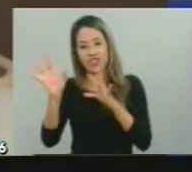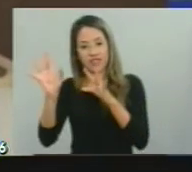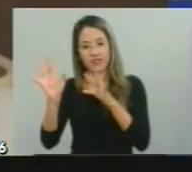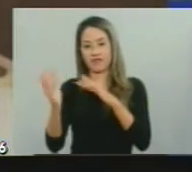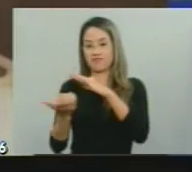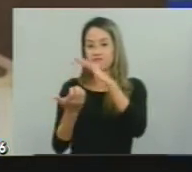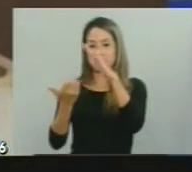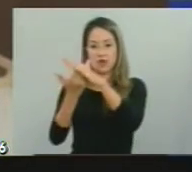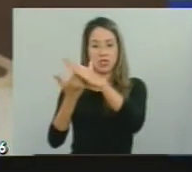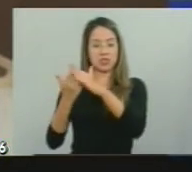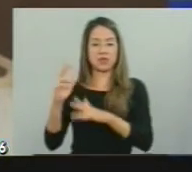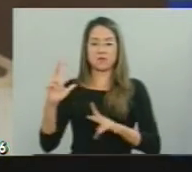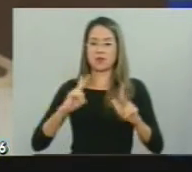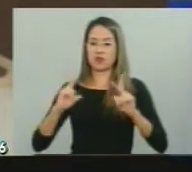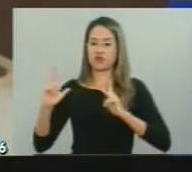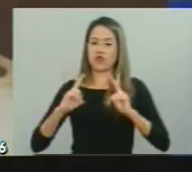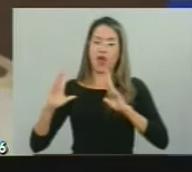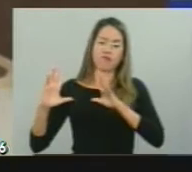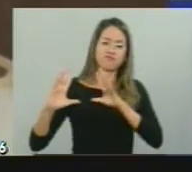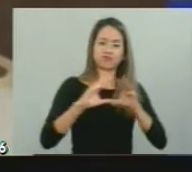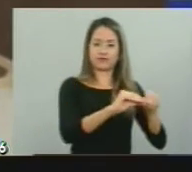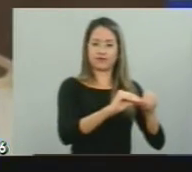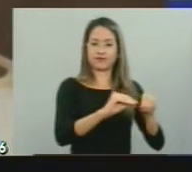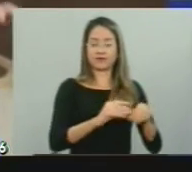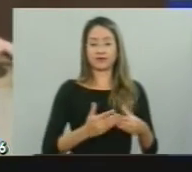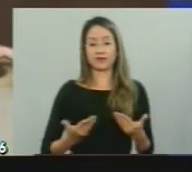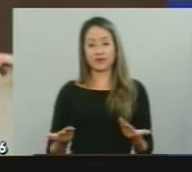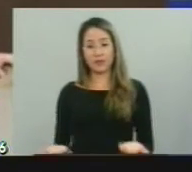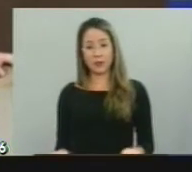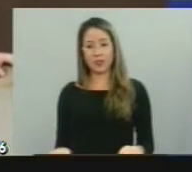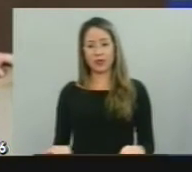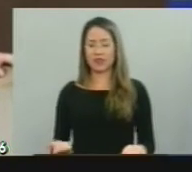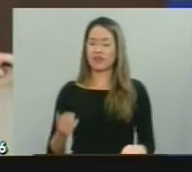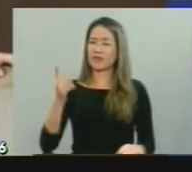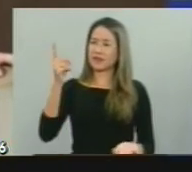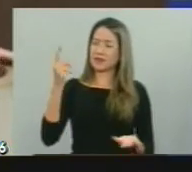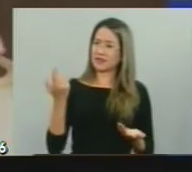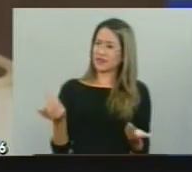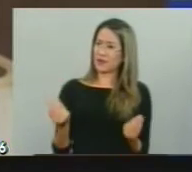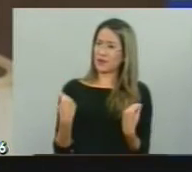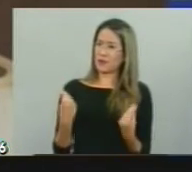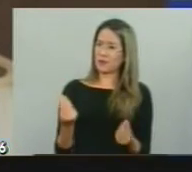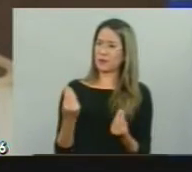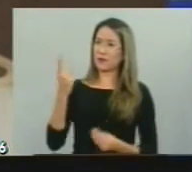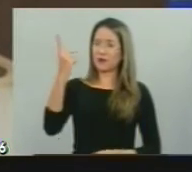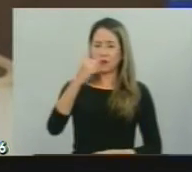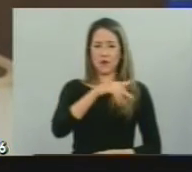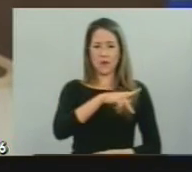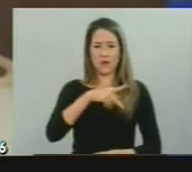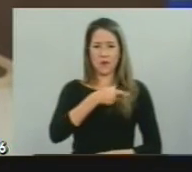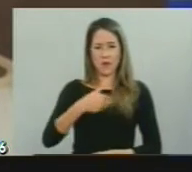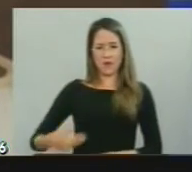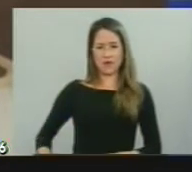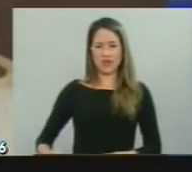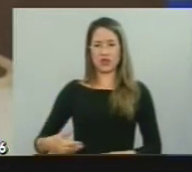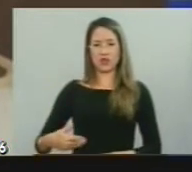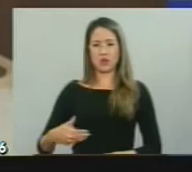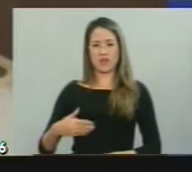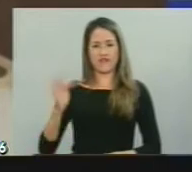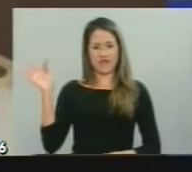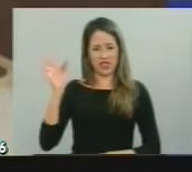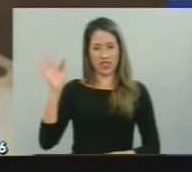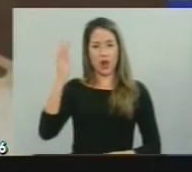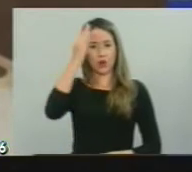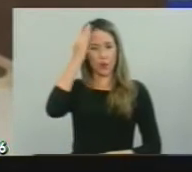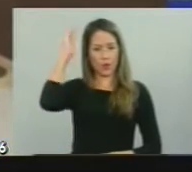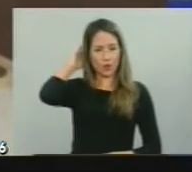governo interino não esperou nem deixar de ser interino para anunciar um amplo